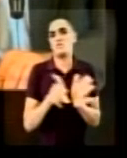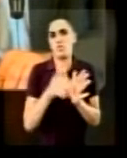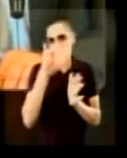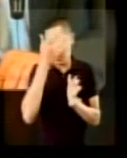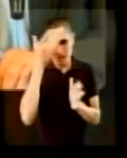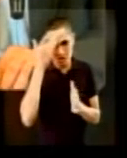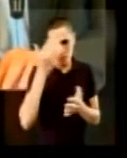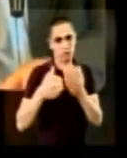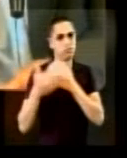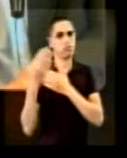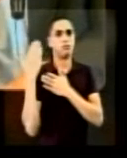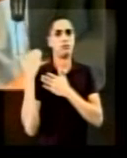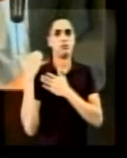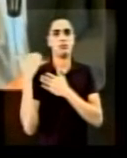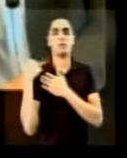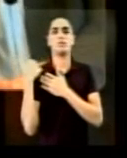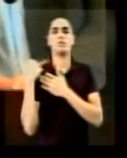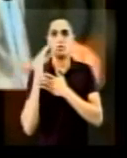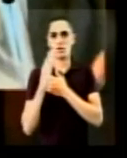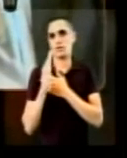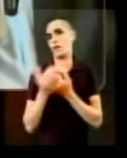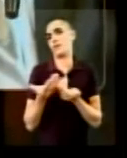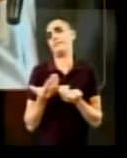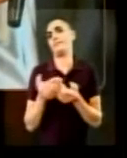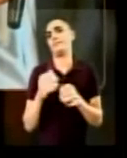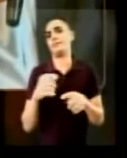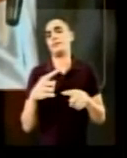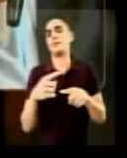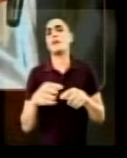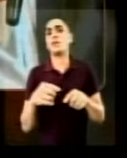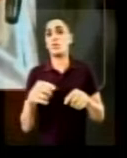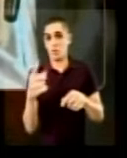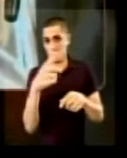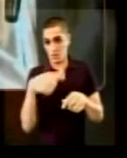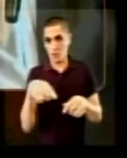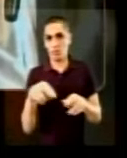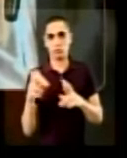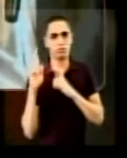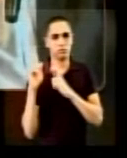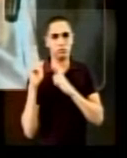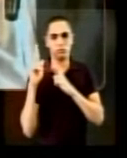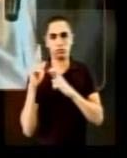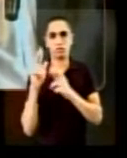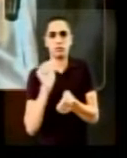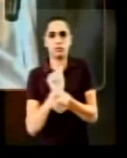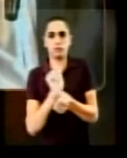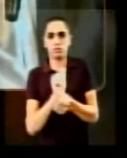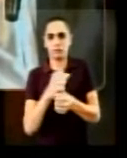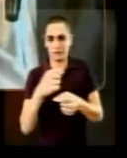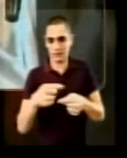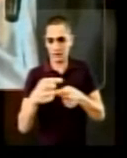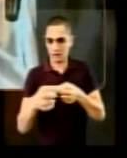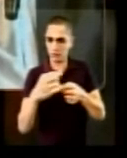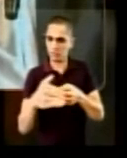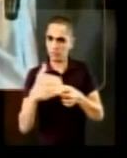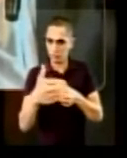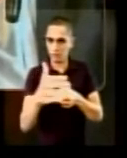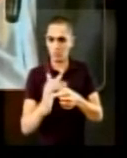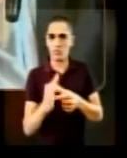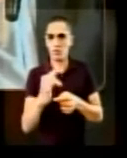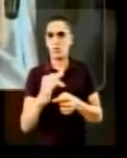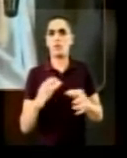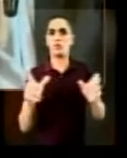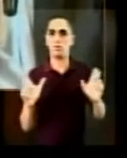isso venha a cair nos próximos semanas. Porém, ele ainda persiste dentro do nosso pico. Se